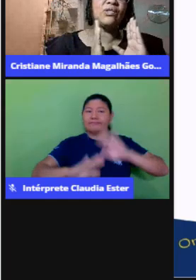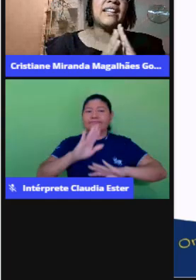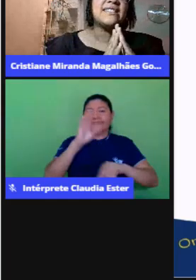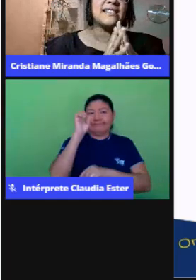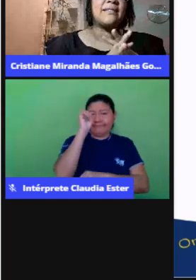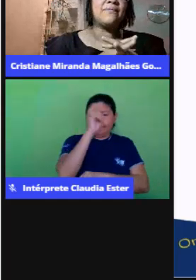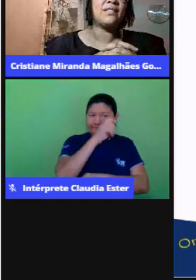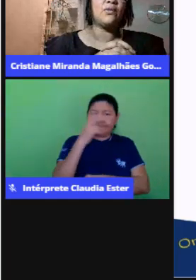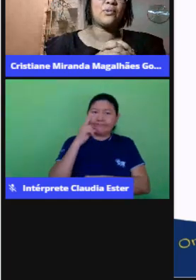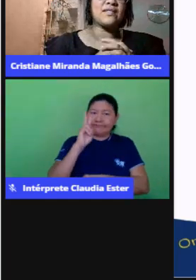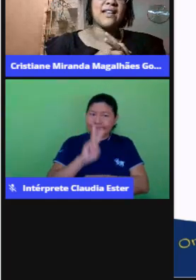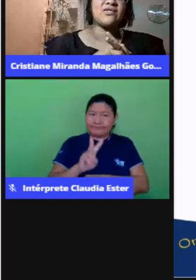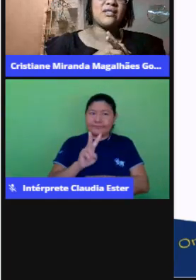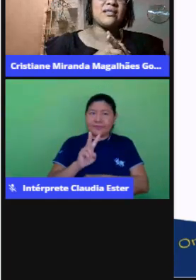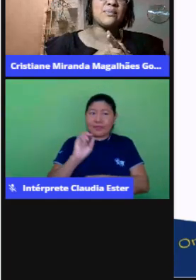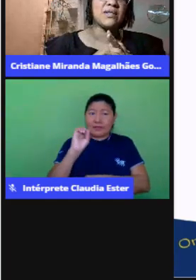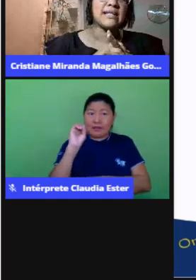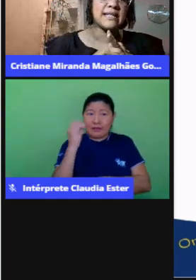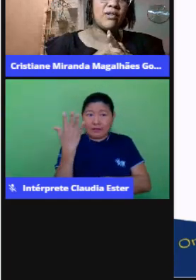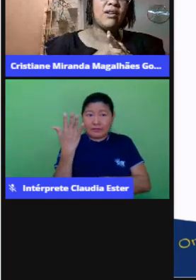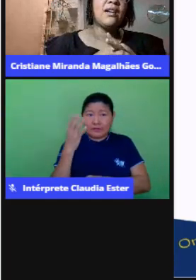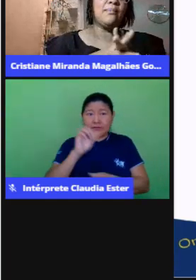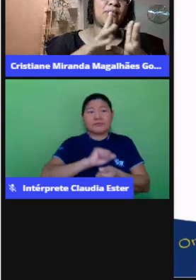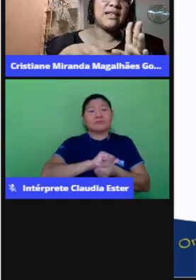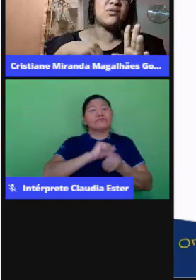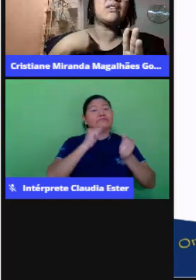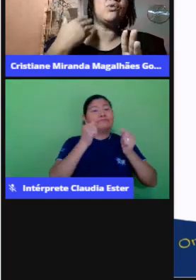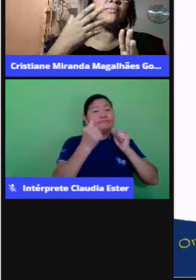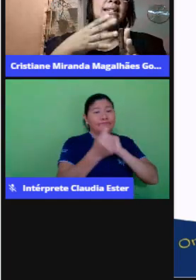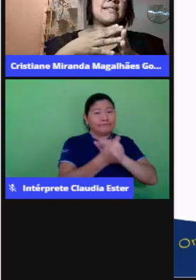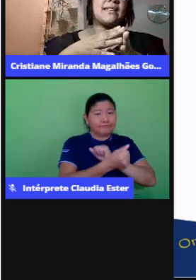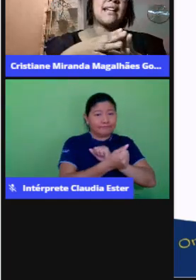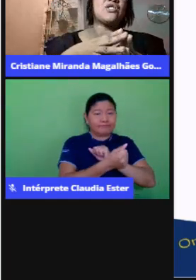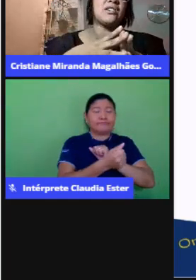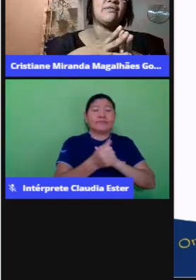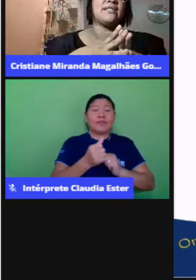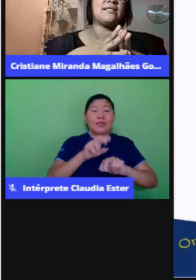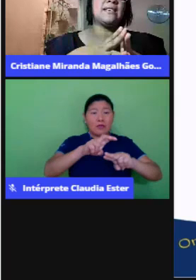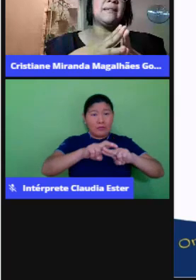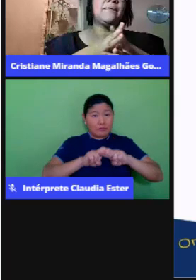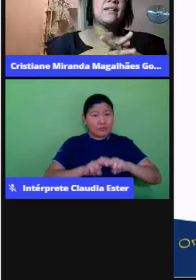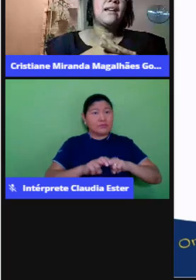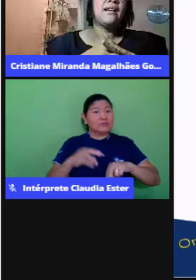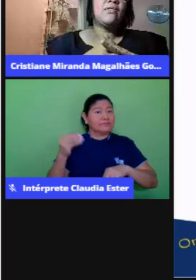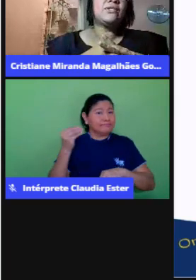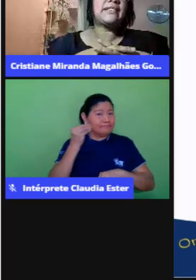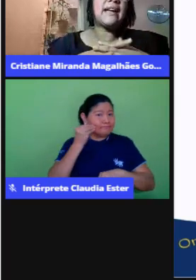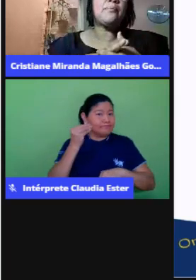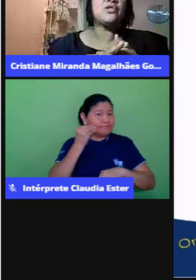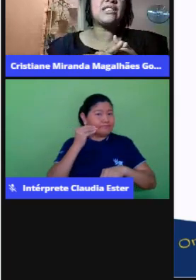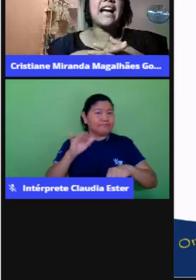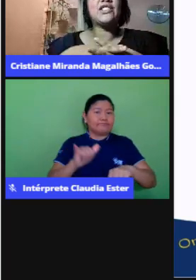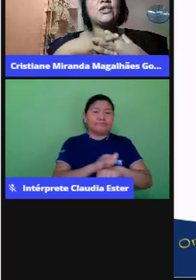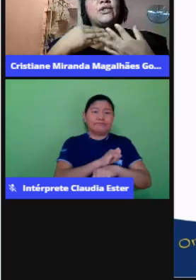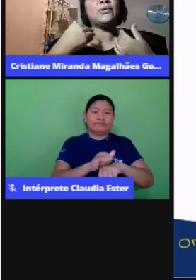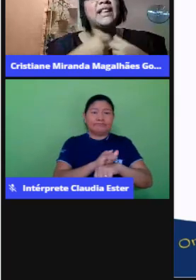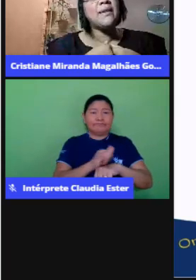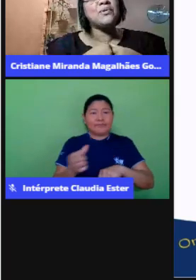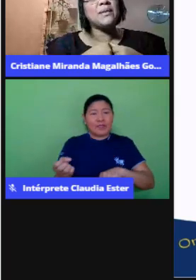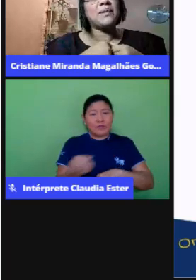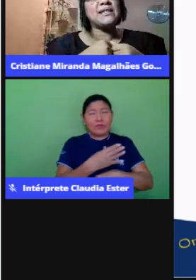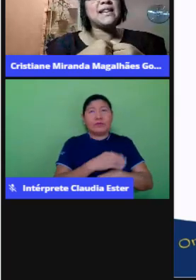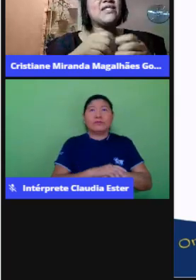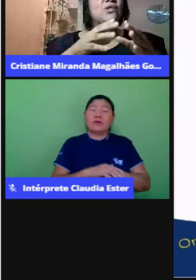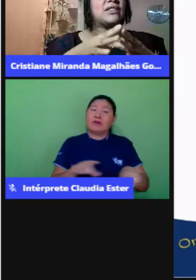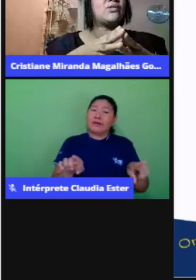isso acontecer no processo de transposição. Por isso, inúmeras tentativas. O tempo didático e o